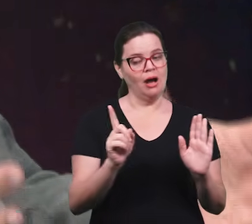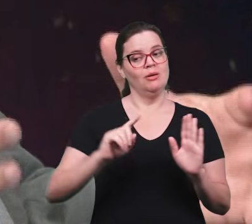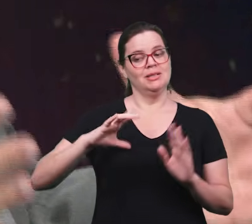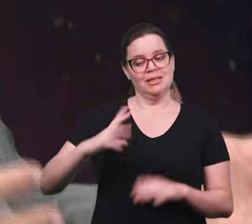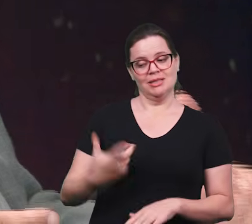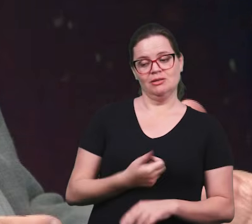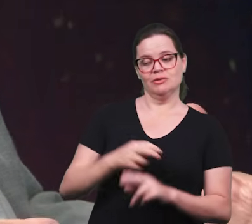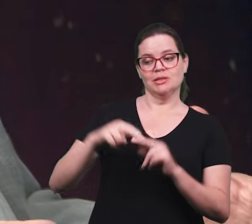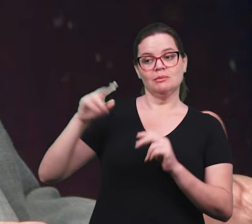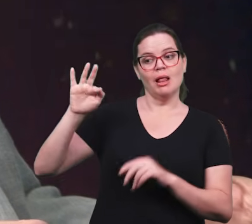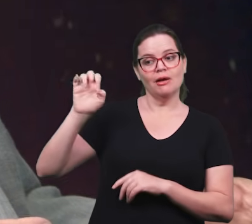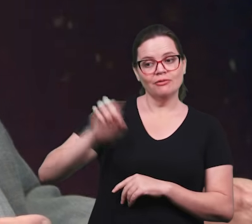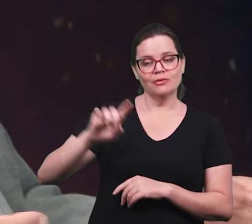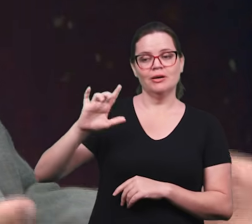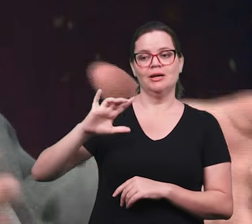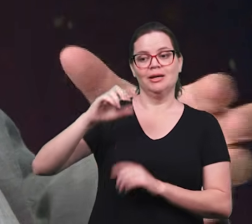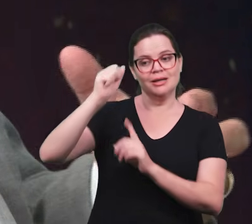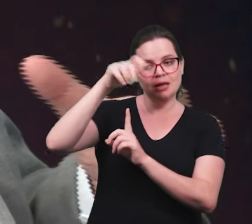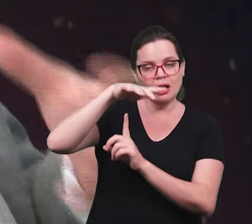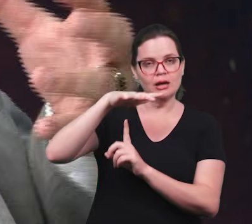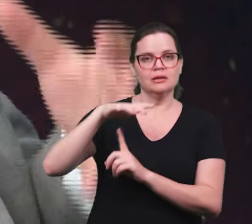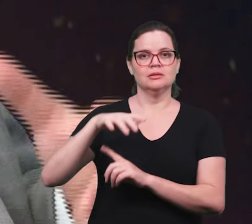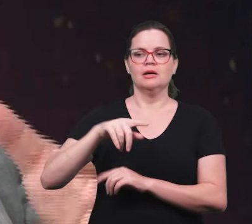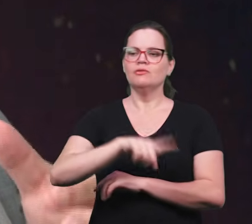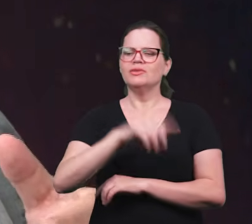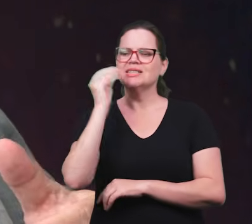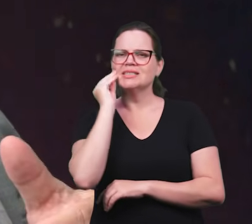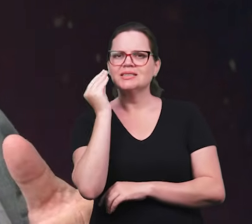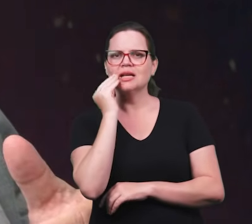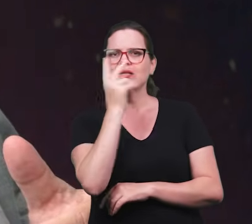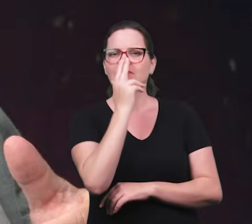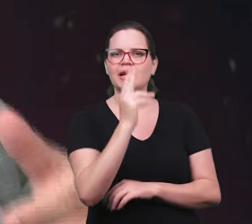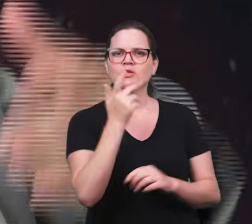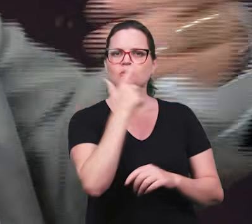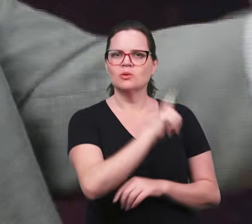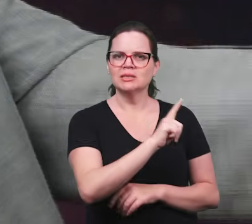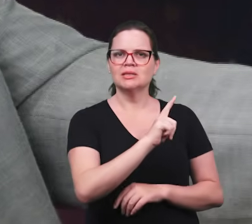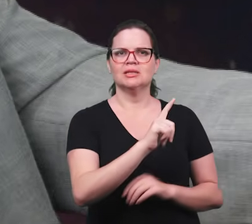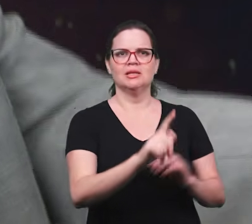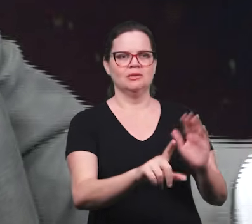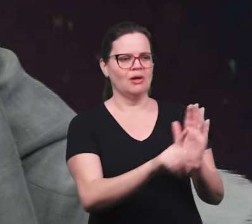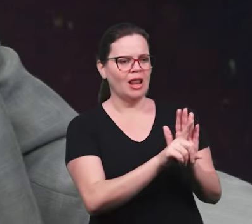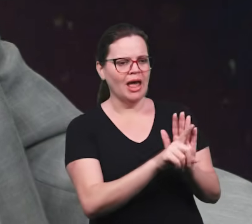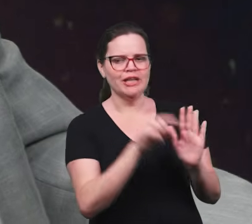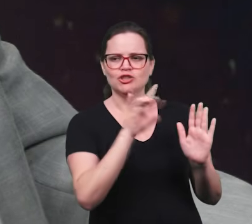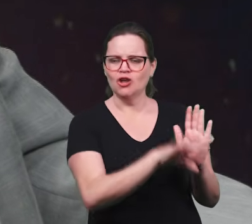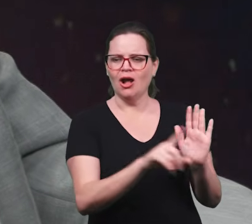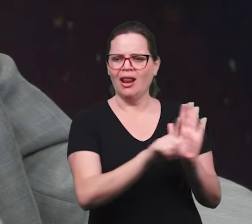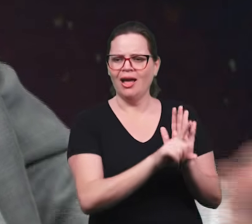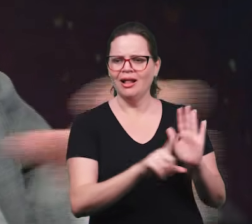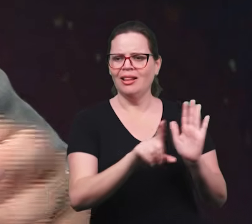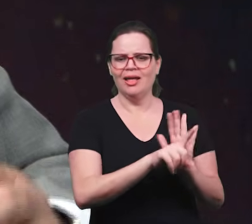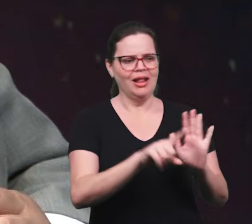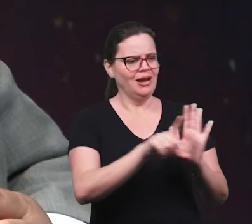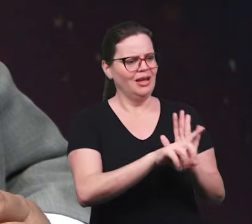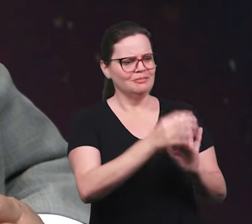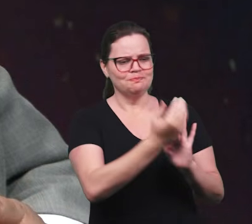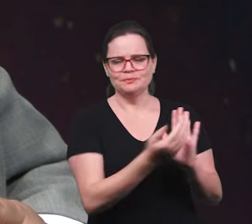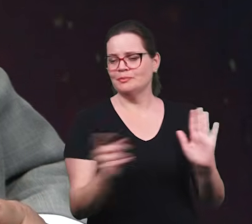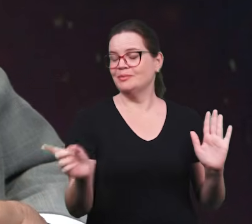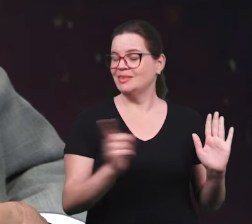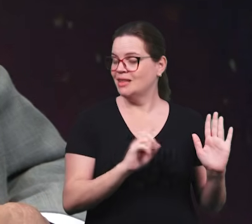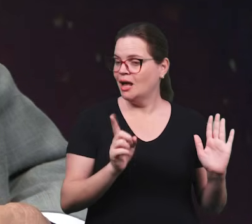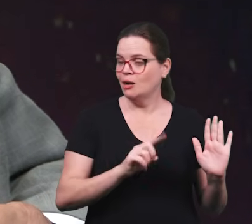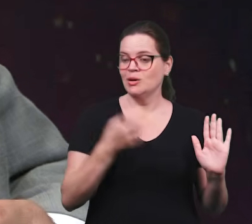né? A edificação é pela fé. E aí, porque vocês estão tentando se justificar pela lei, da graça vocês têm caído. E isso é tudo que está escrito na